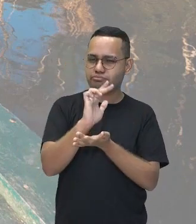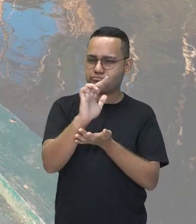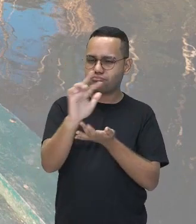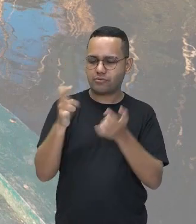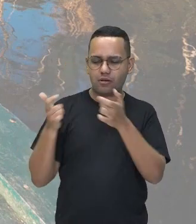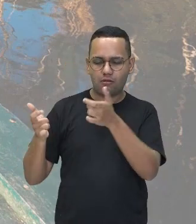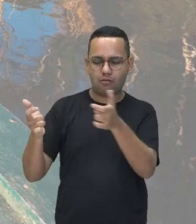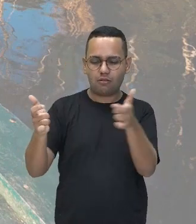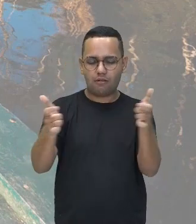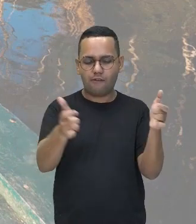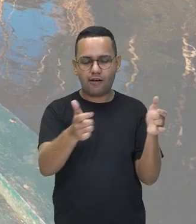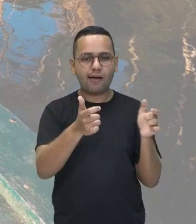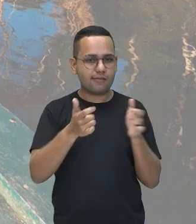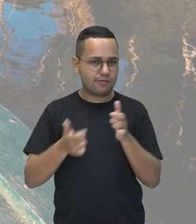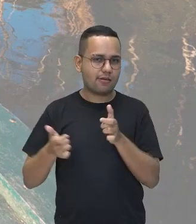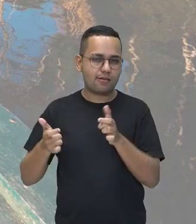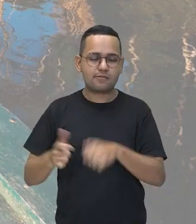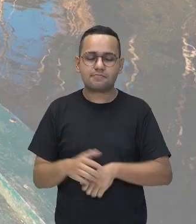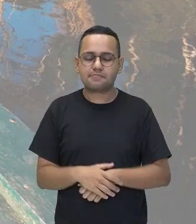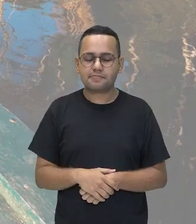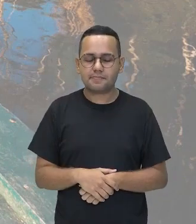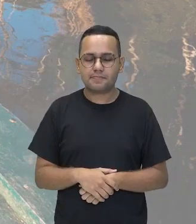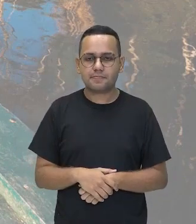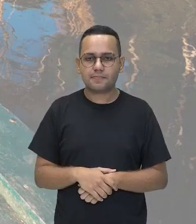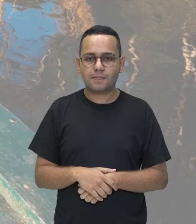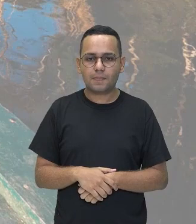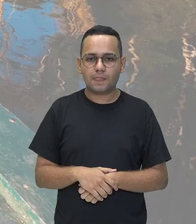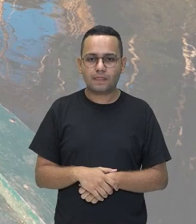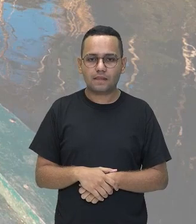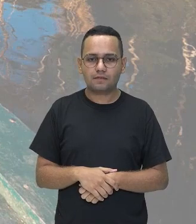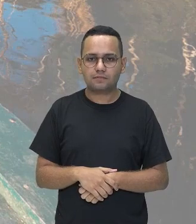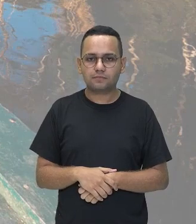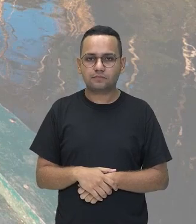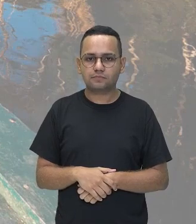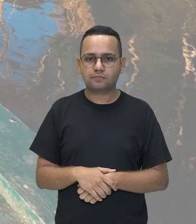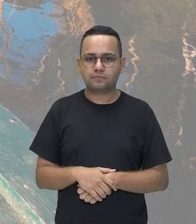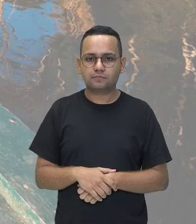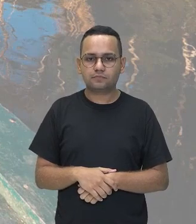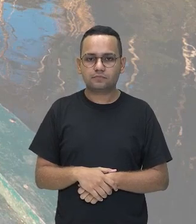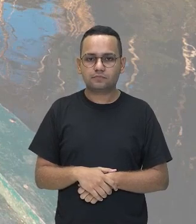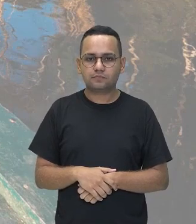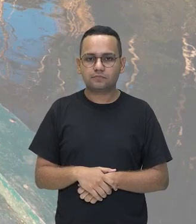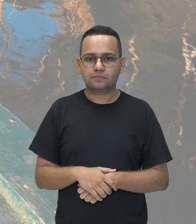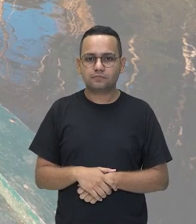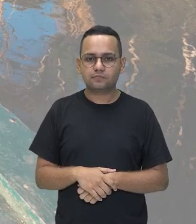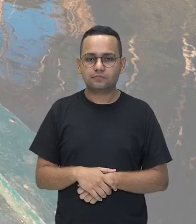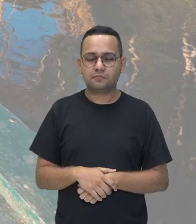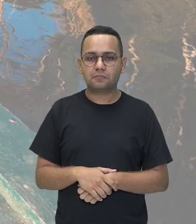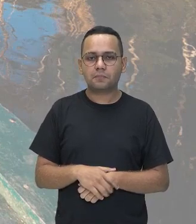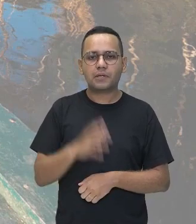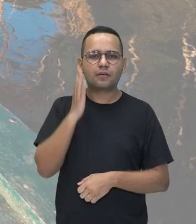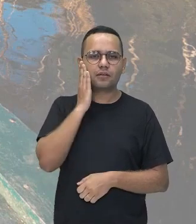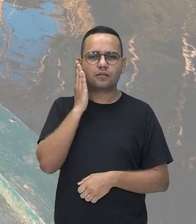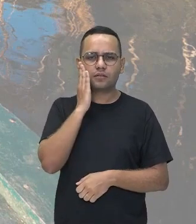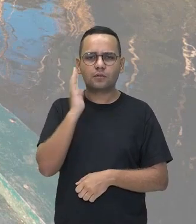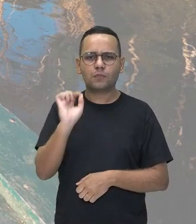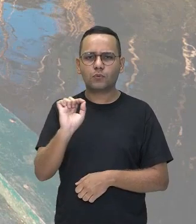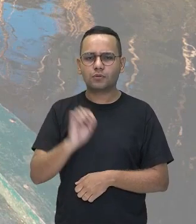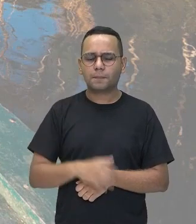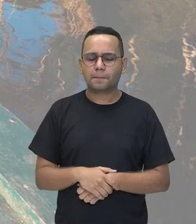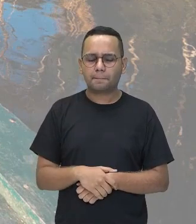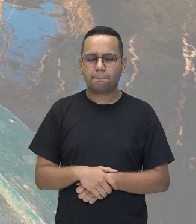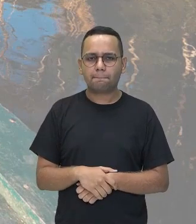da nossa Amazônia, para a gente, então, começar novamente, então, a pensar o que é a